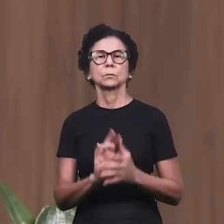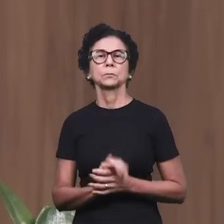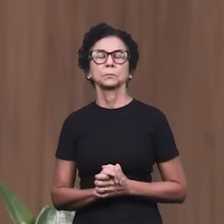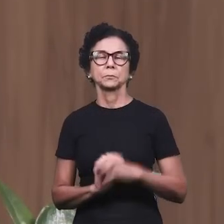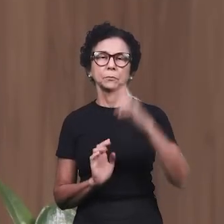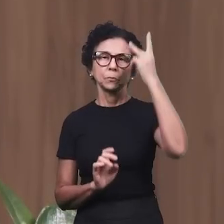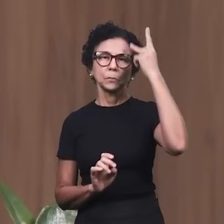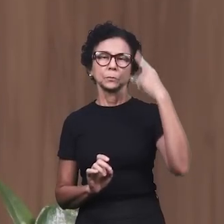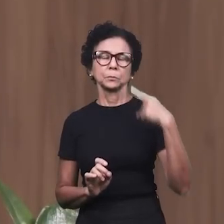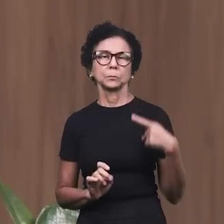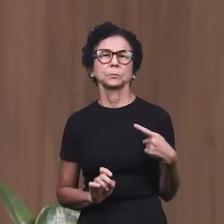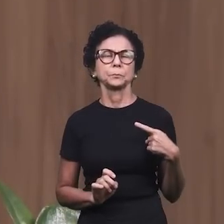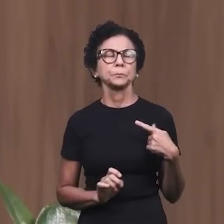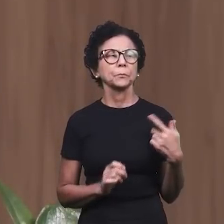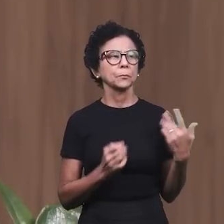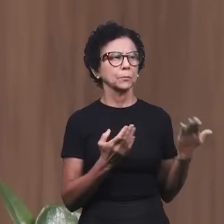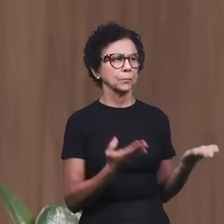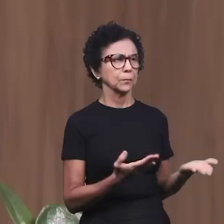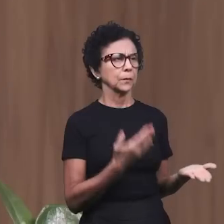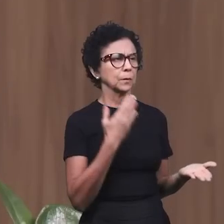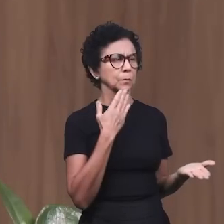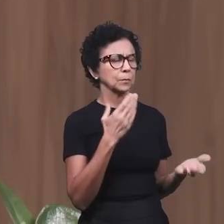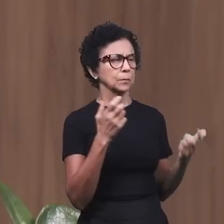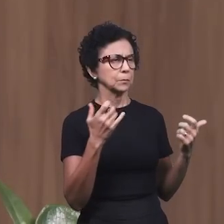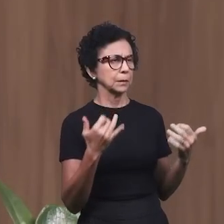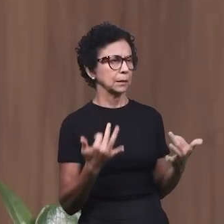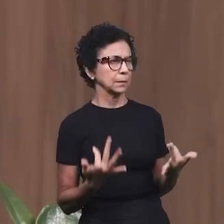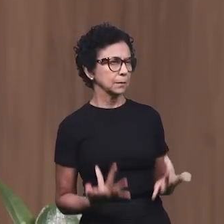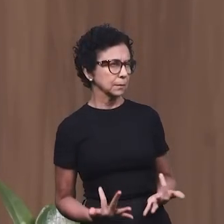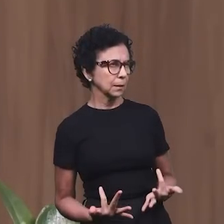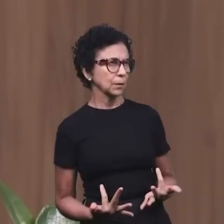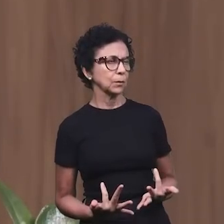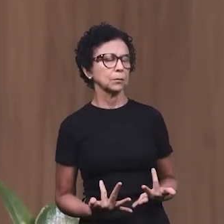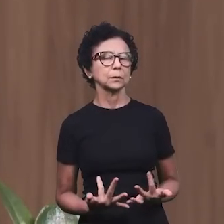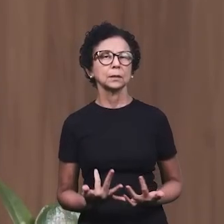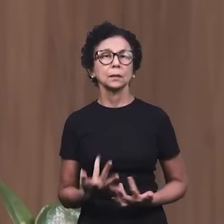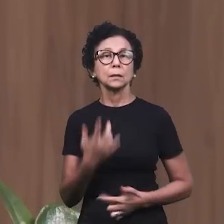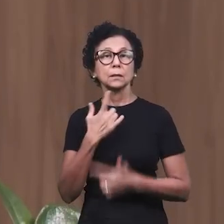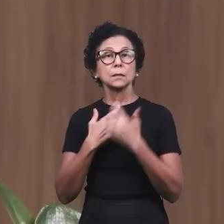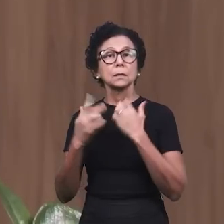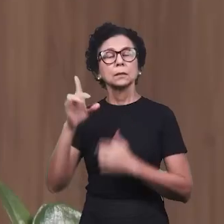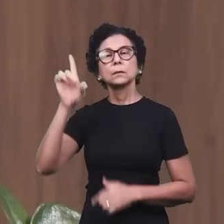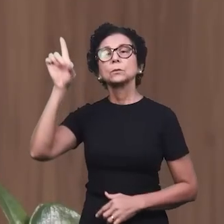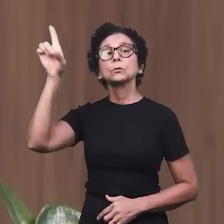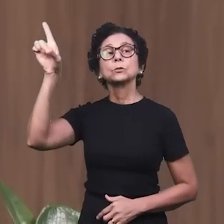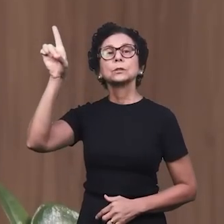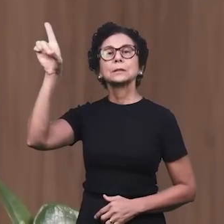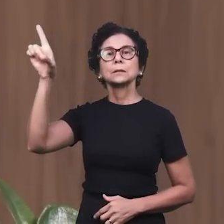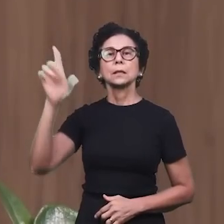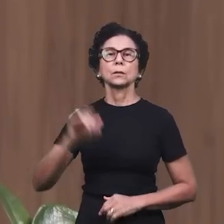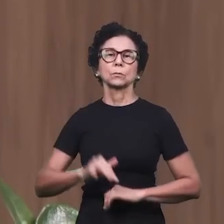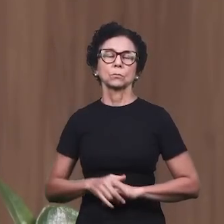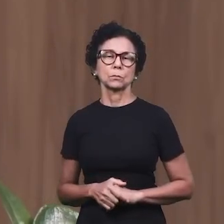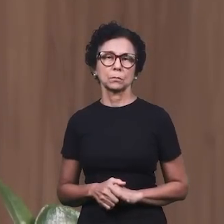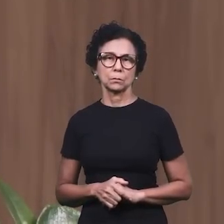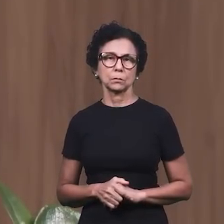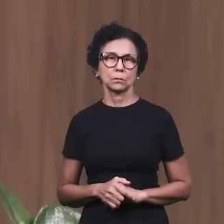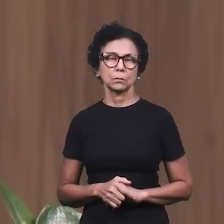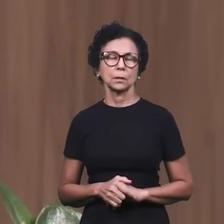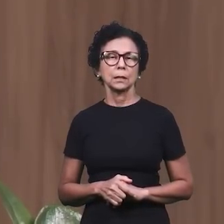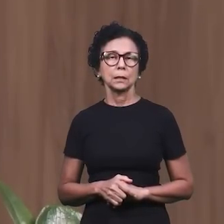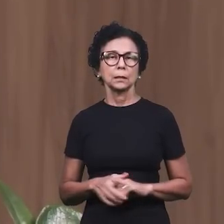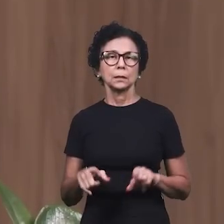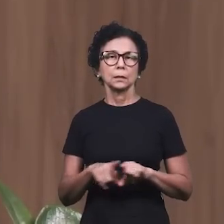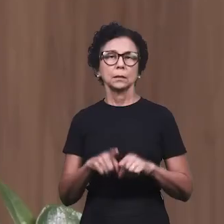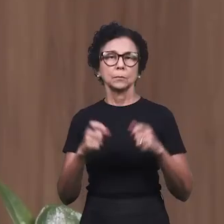pudesse fazer alguma explanação nesse sentido, desse desejo de Deus, falando do tabernáculo, de